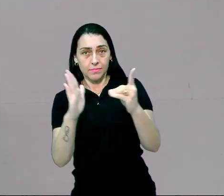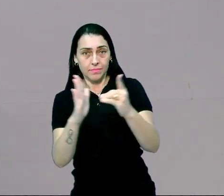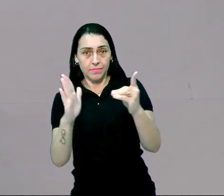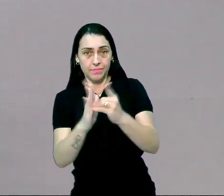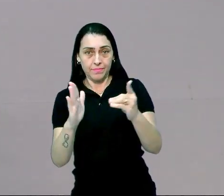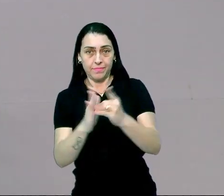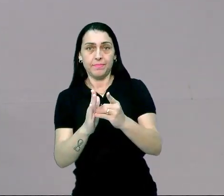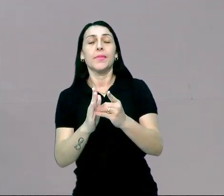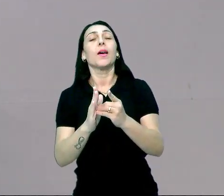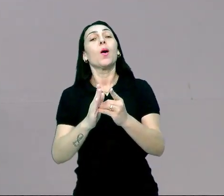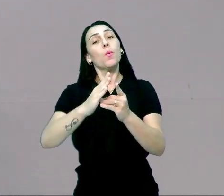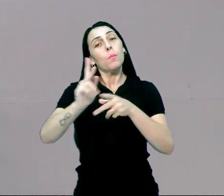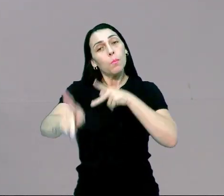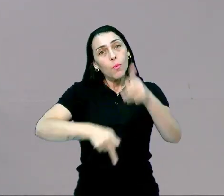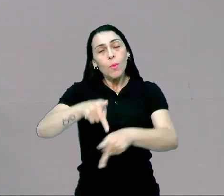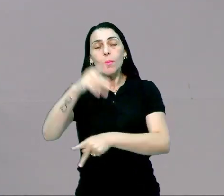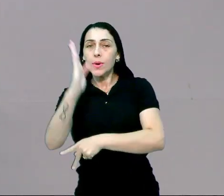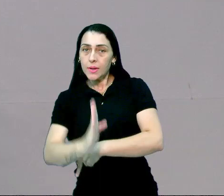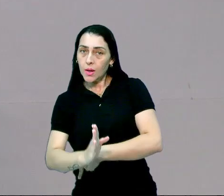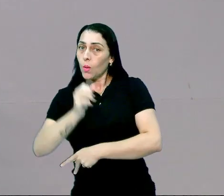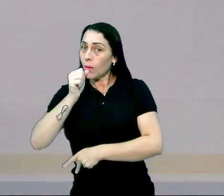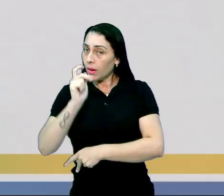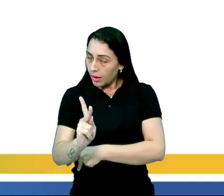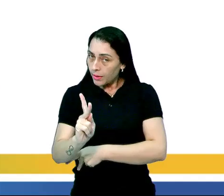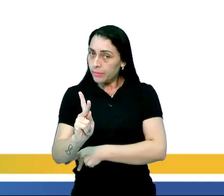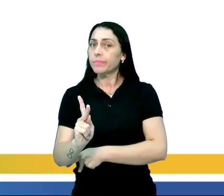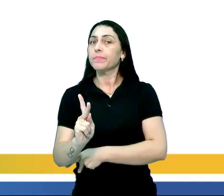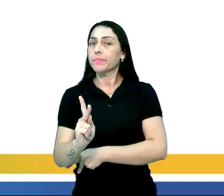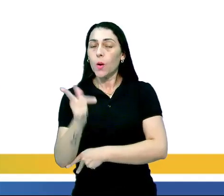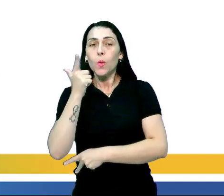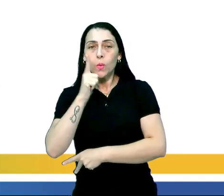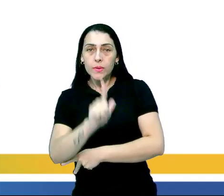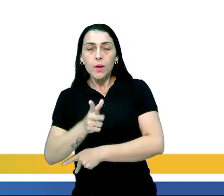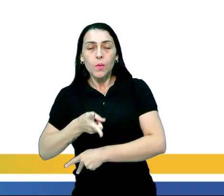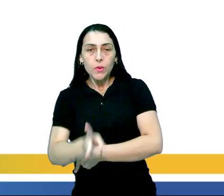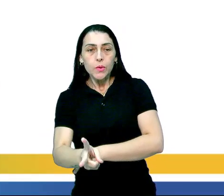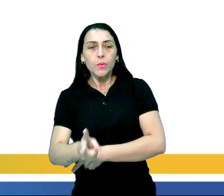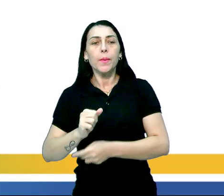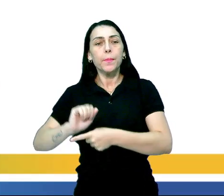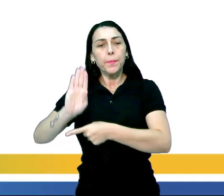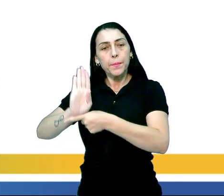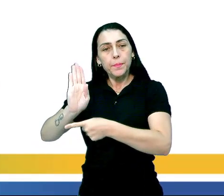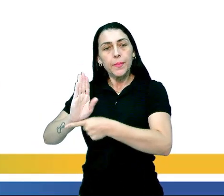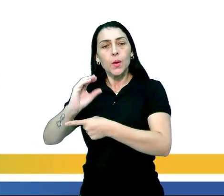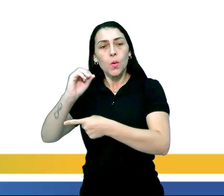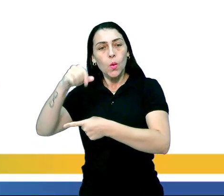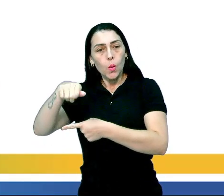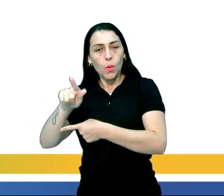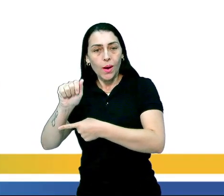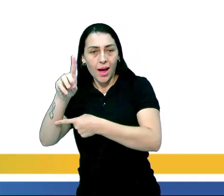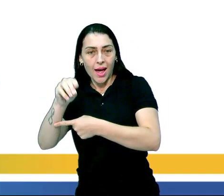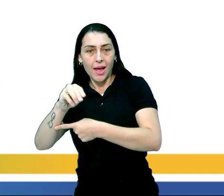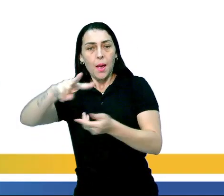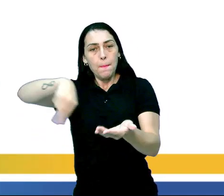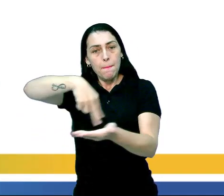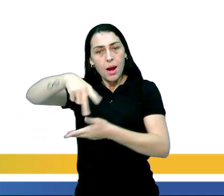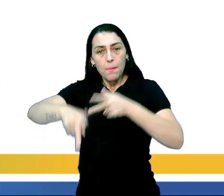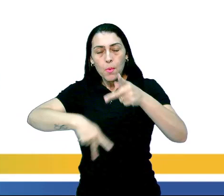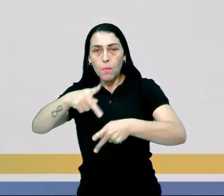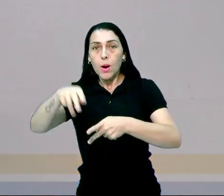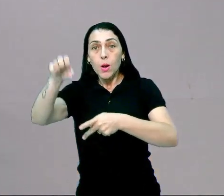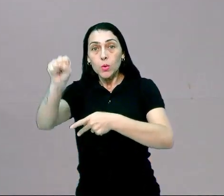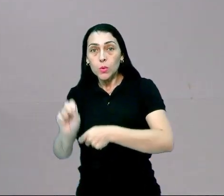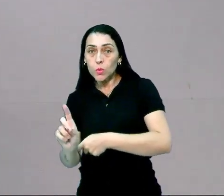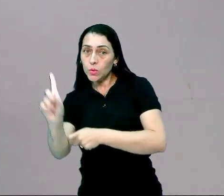indígena nacional, povo brasileiro. Então, está ok? Está ok. A gente consegue continuar avançando. Ó. Congada, bailada popular